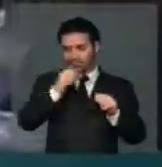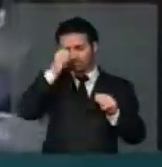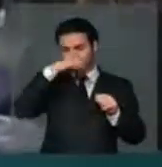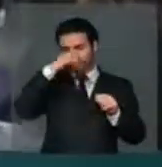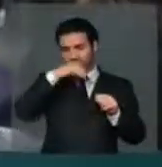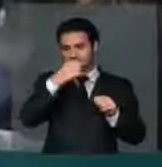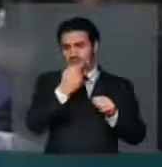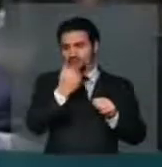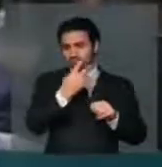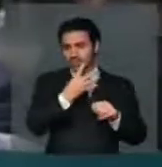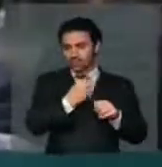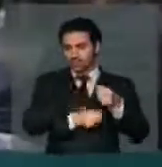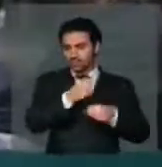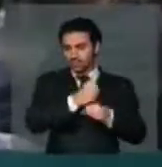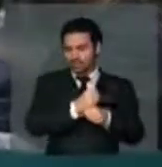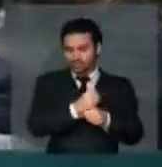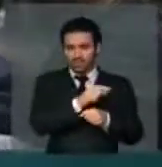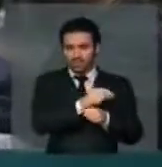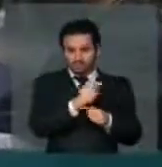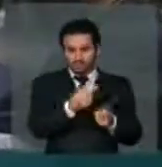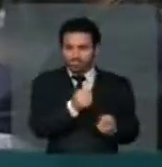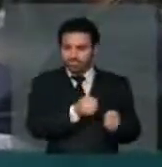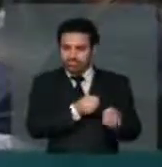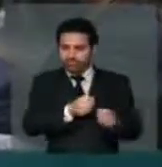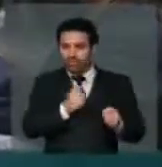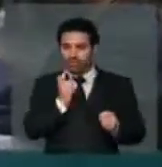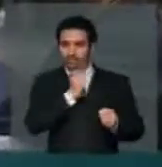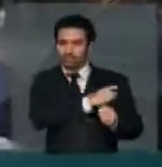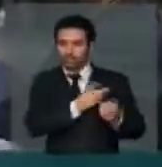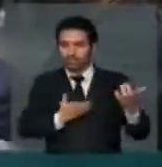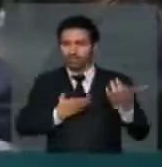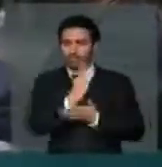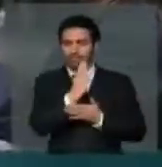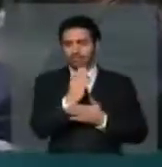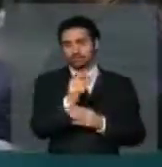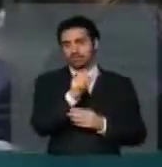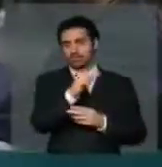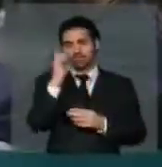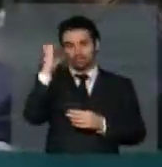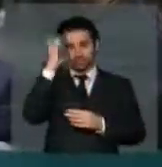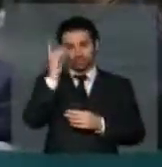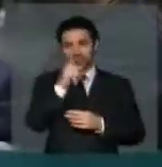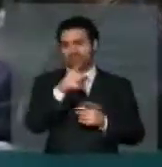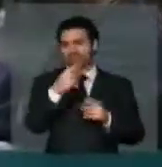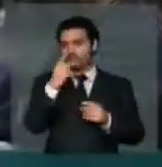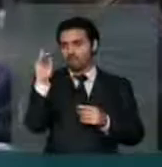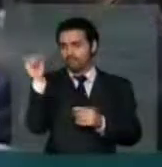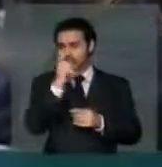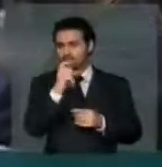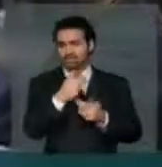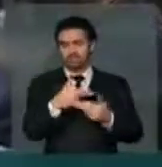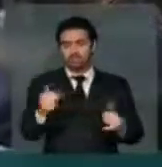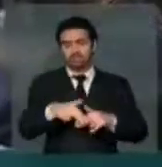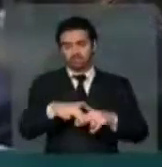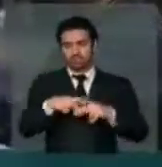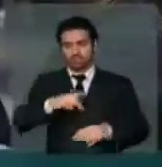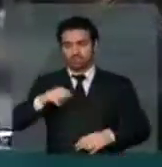eleitoral em 2014 para eleger a presidente Dilma, mentindo, caluniando e difamando. Por isso a bancada do PPS vota não.